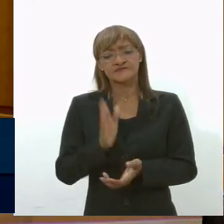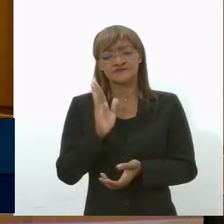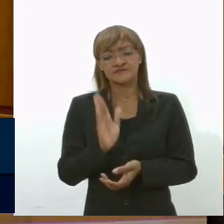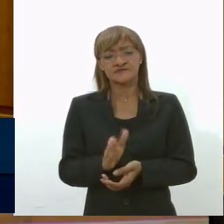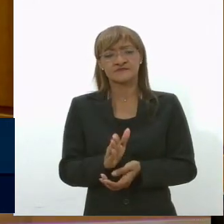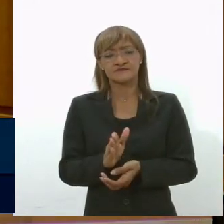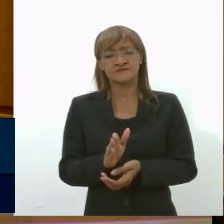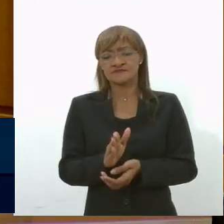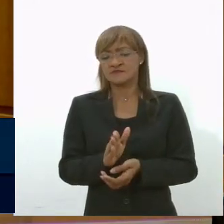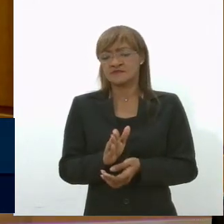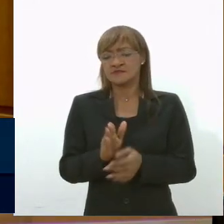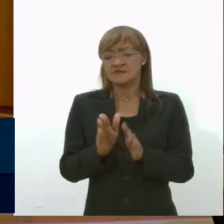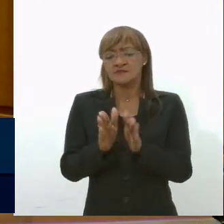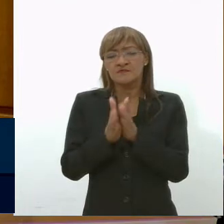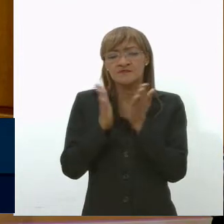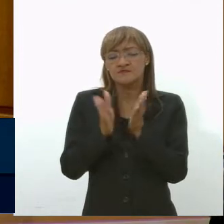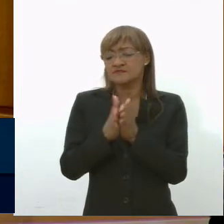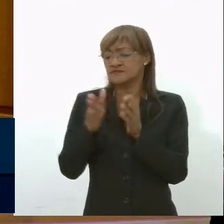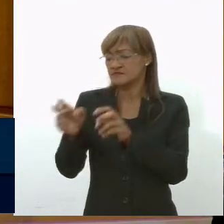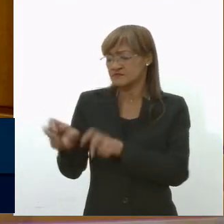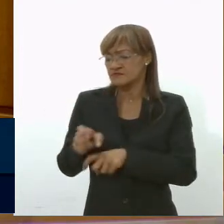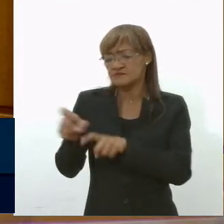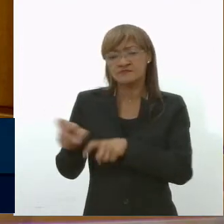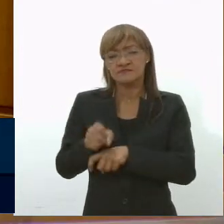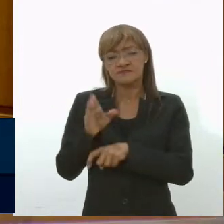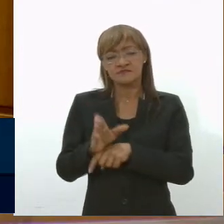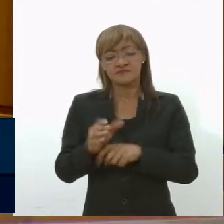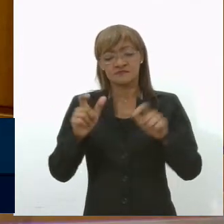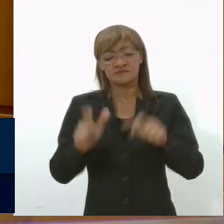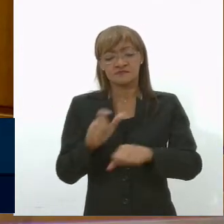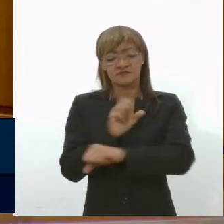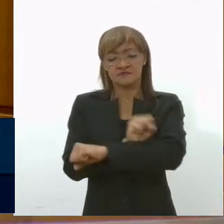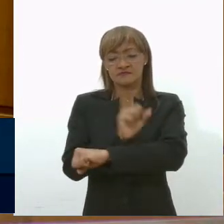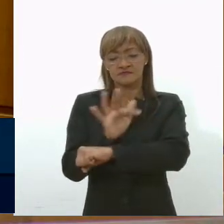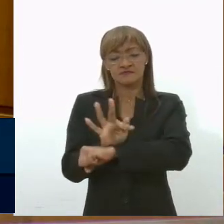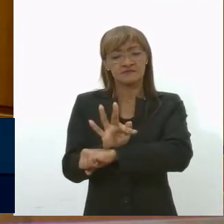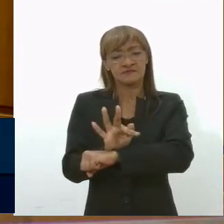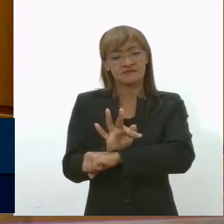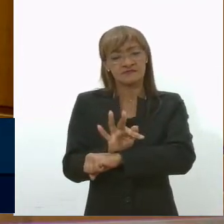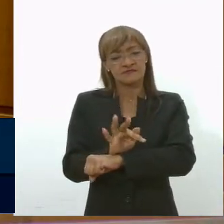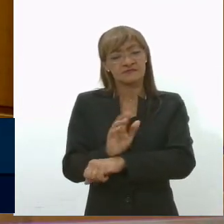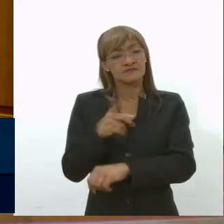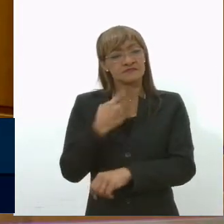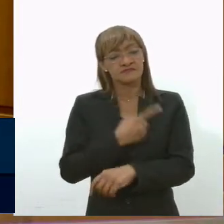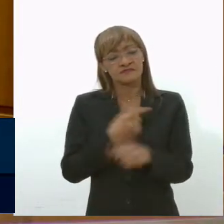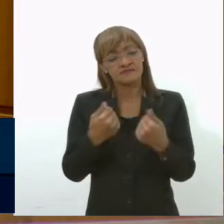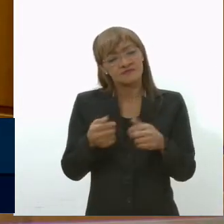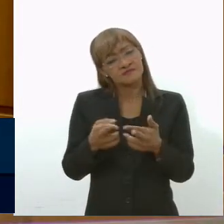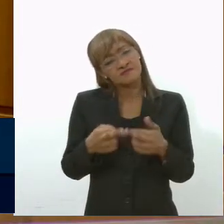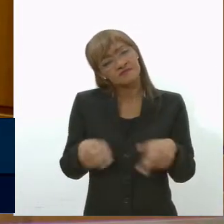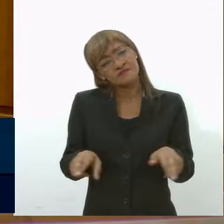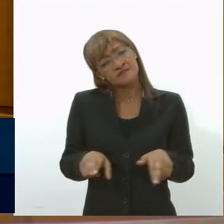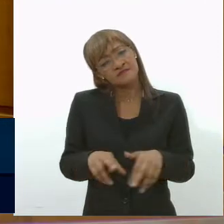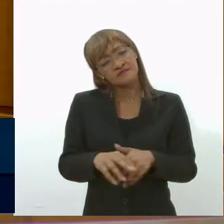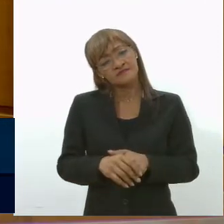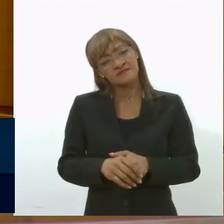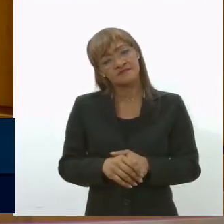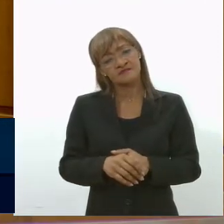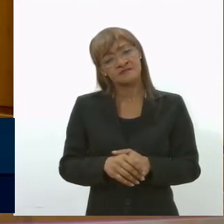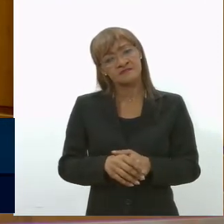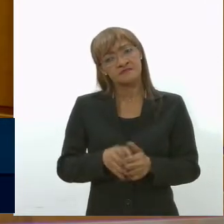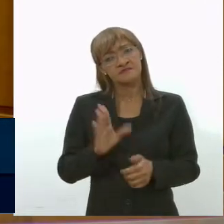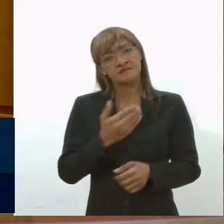produtor, dos executores ali do Baixo São Francisco. Se não tomarmos providências, e aí tanto órgãos do governo estadual como